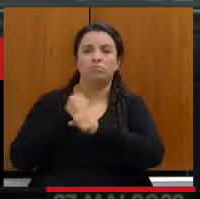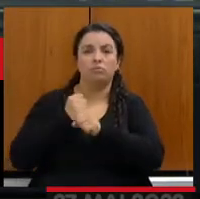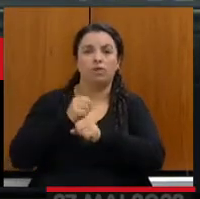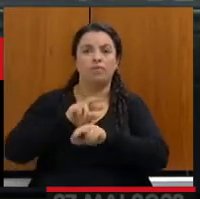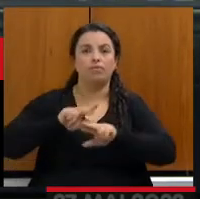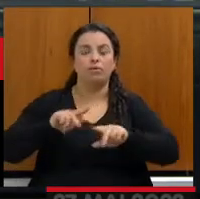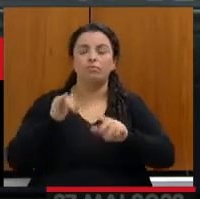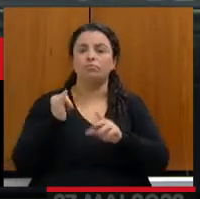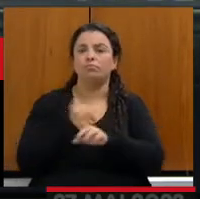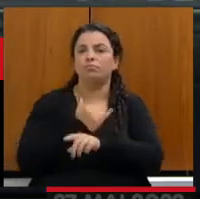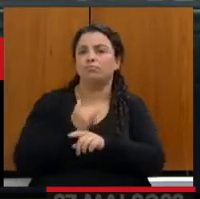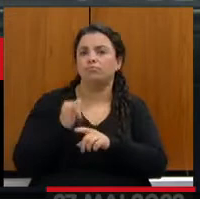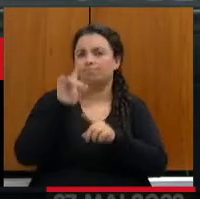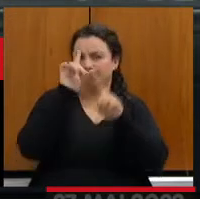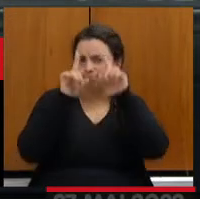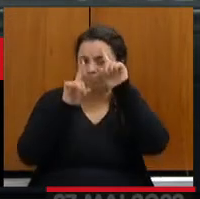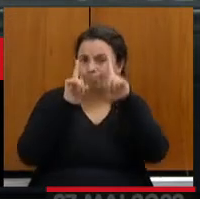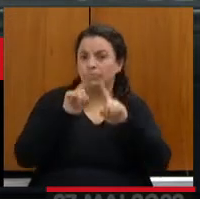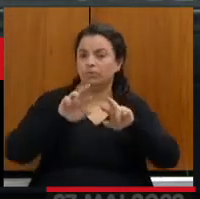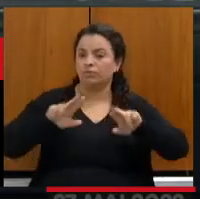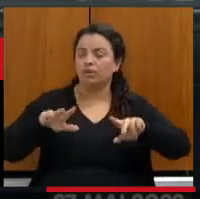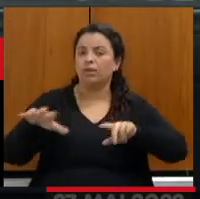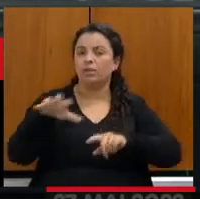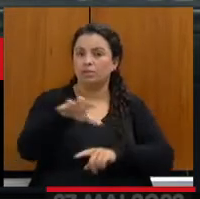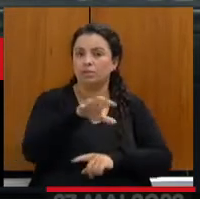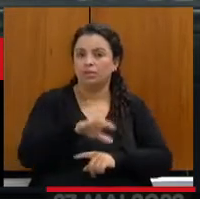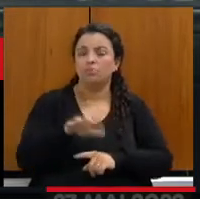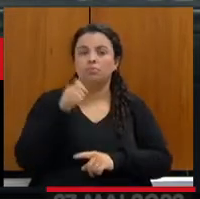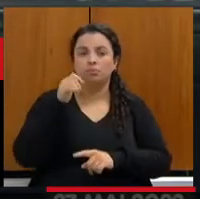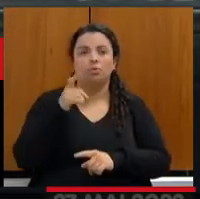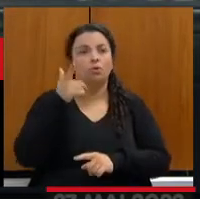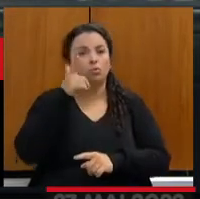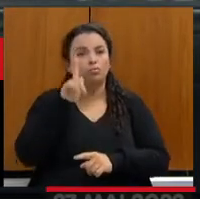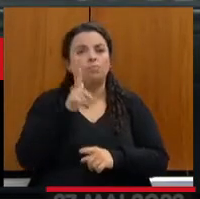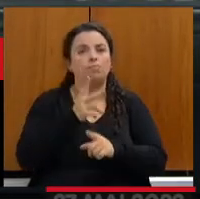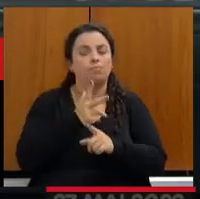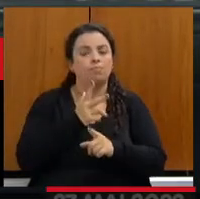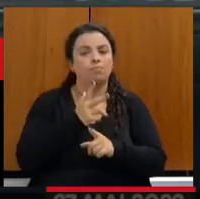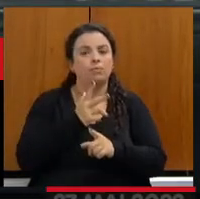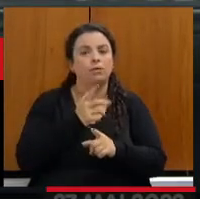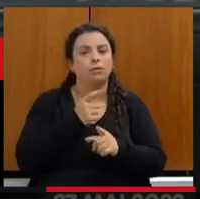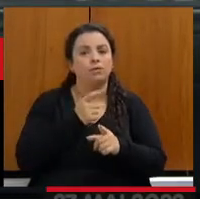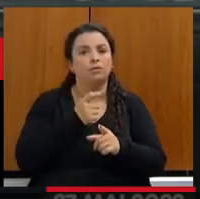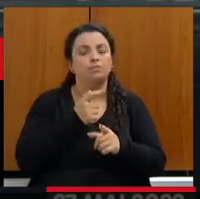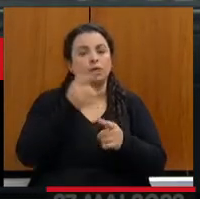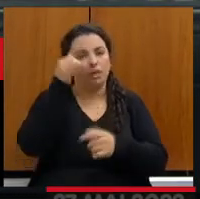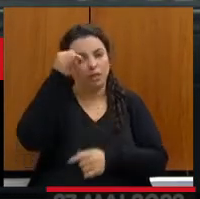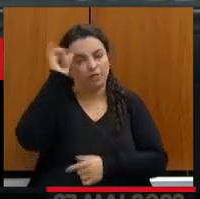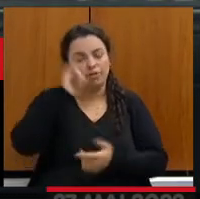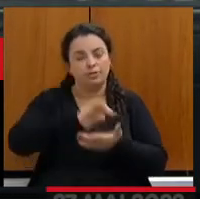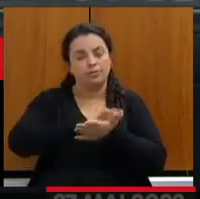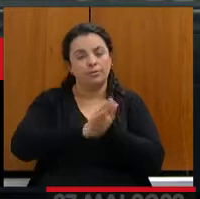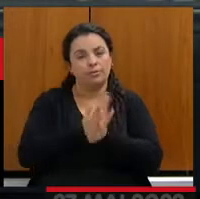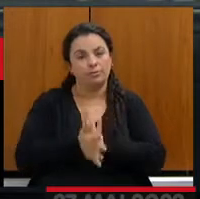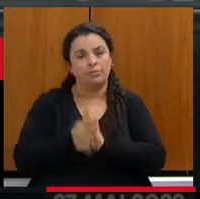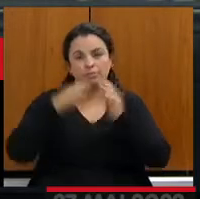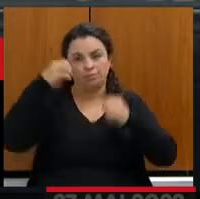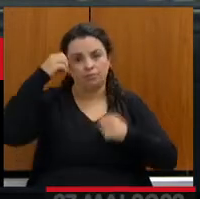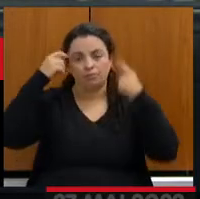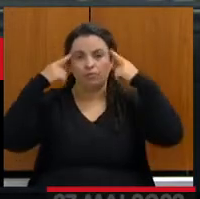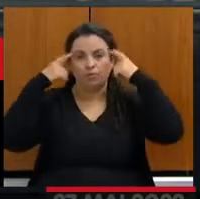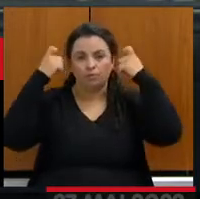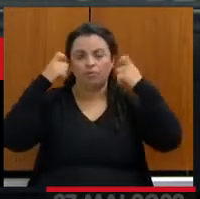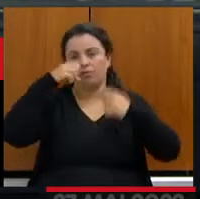e diferentes áreas para combater todas as formas de discriminação e violência